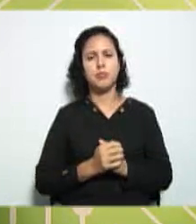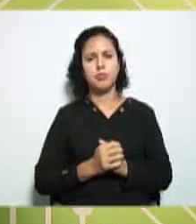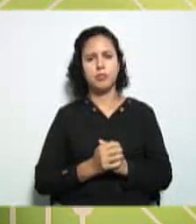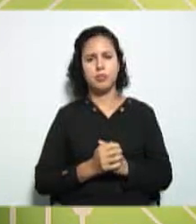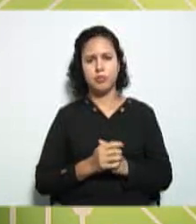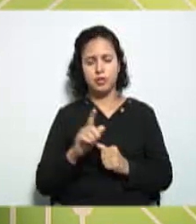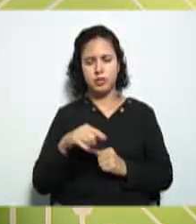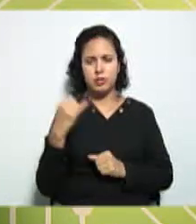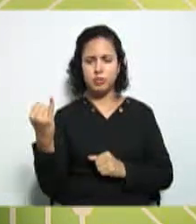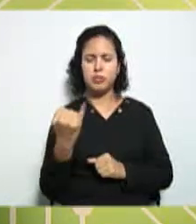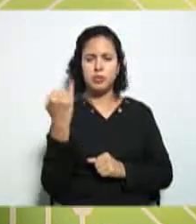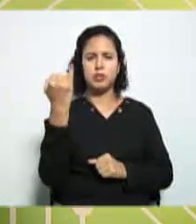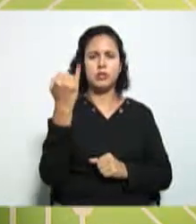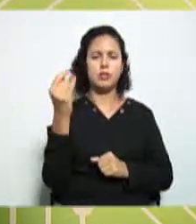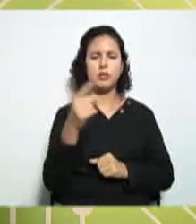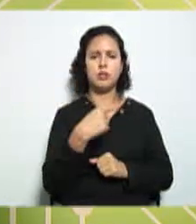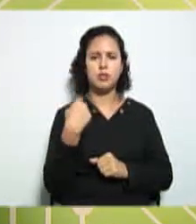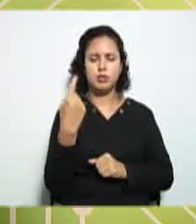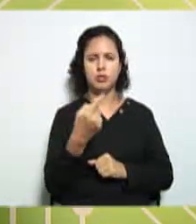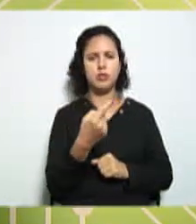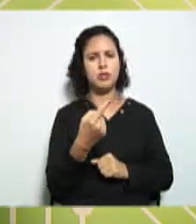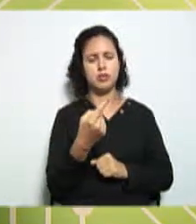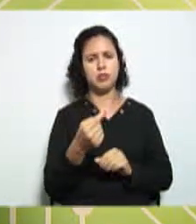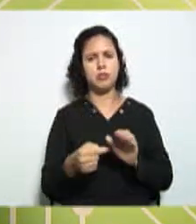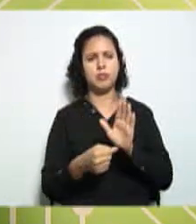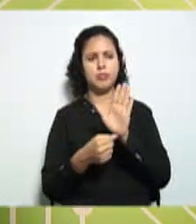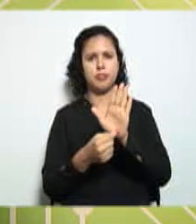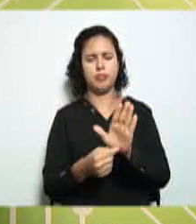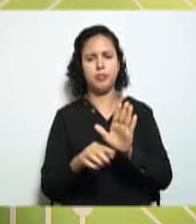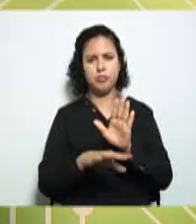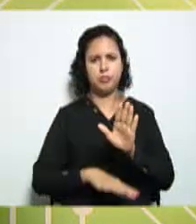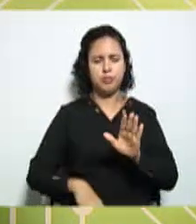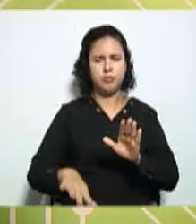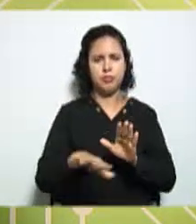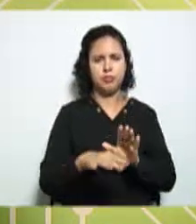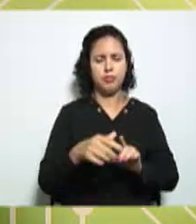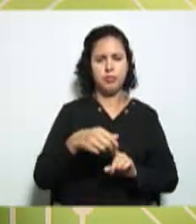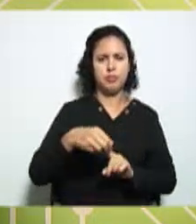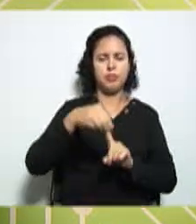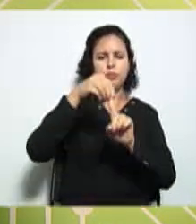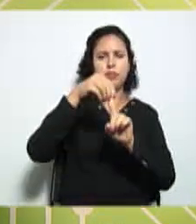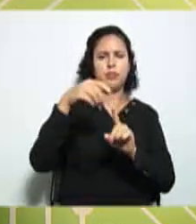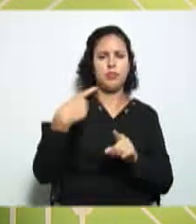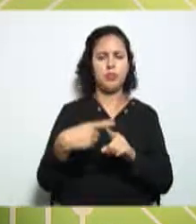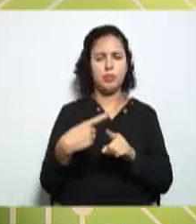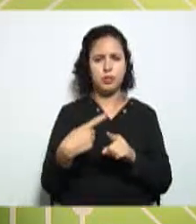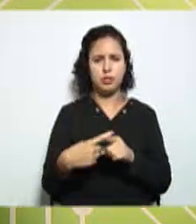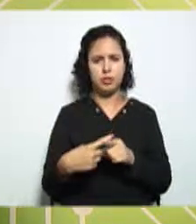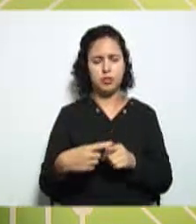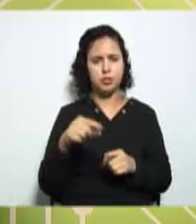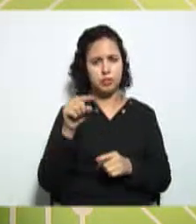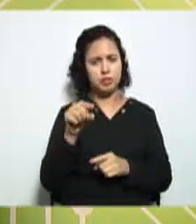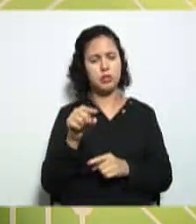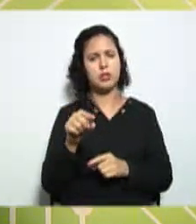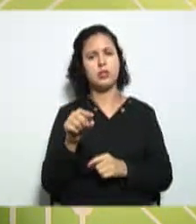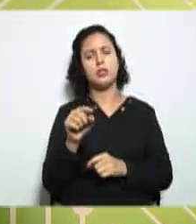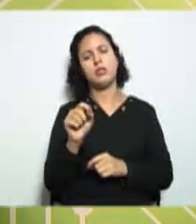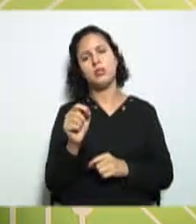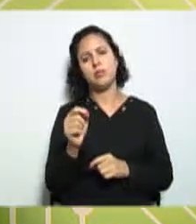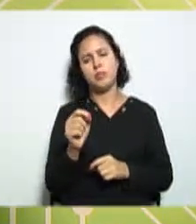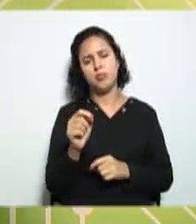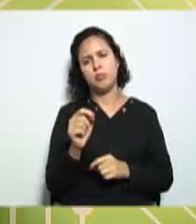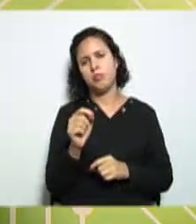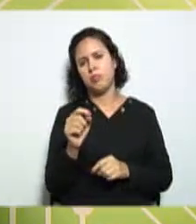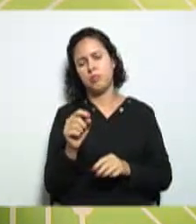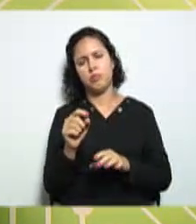essa importância de nós colocarmos os ramos que mais se destacam é porque você, né, daqui a um